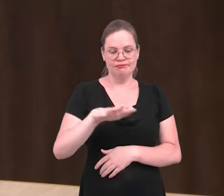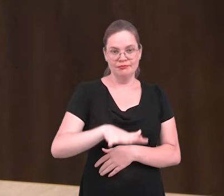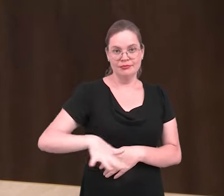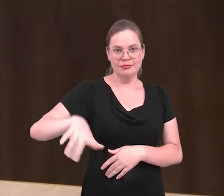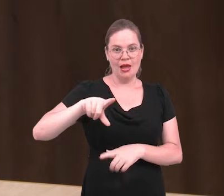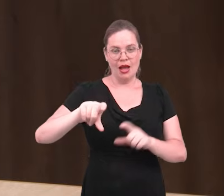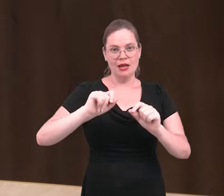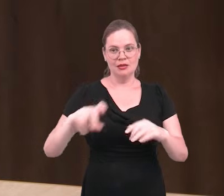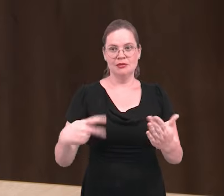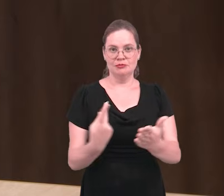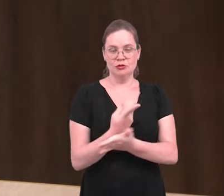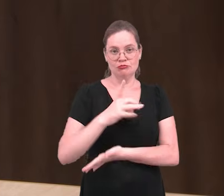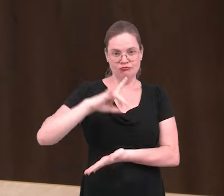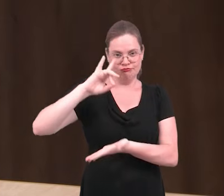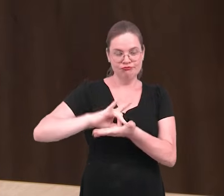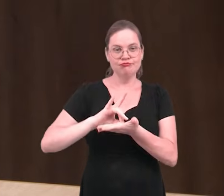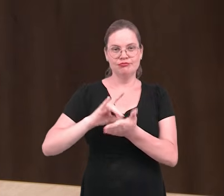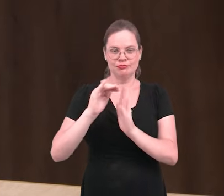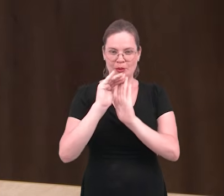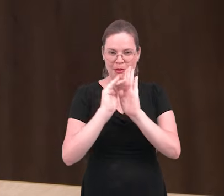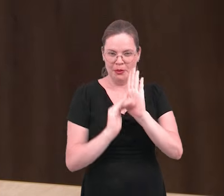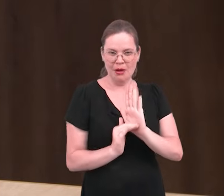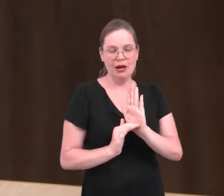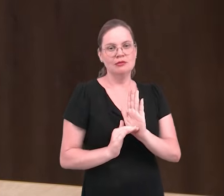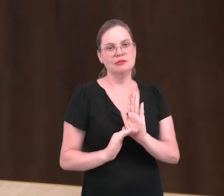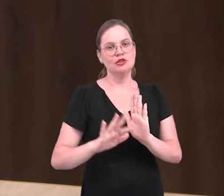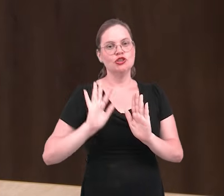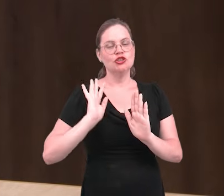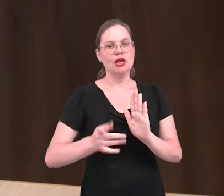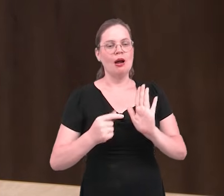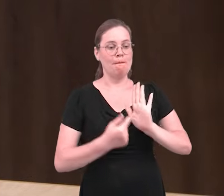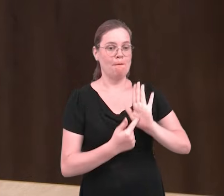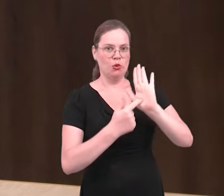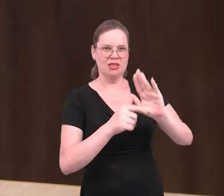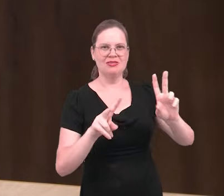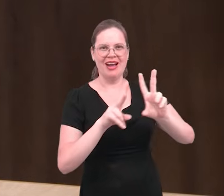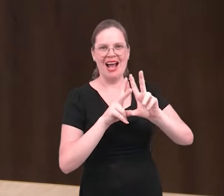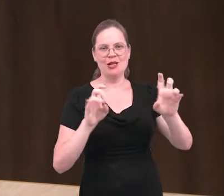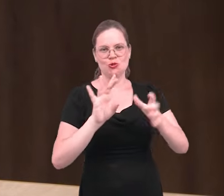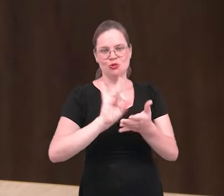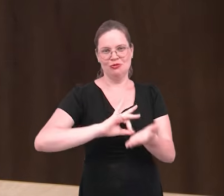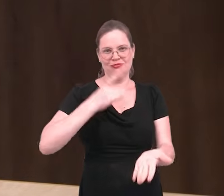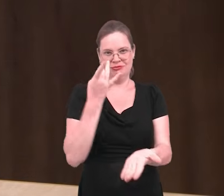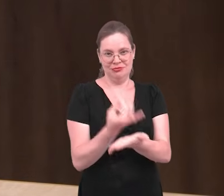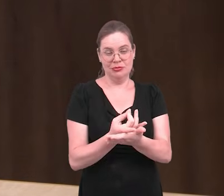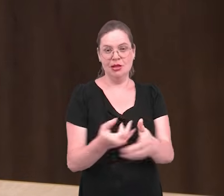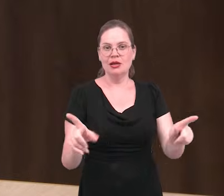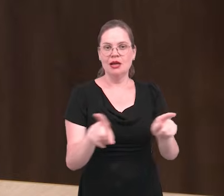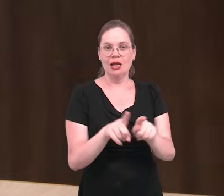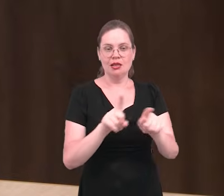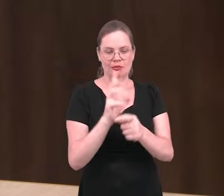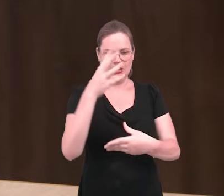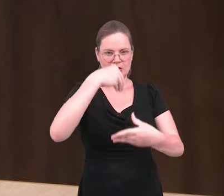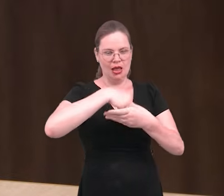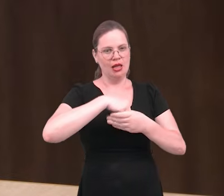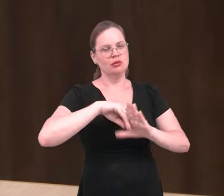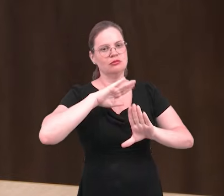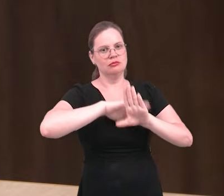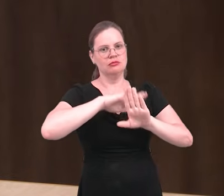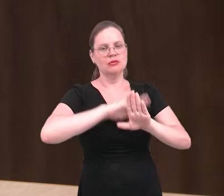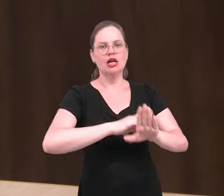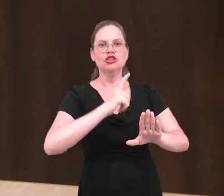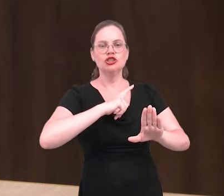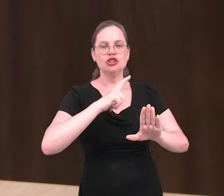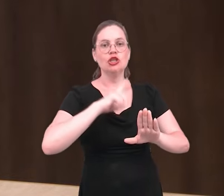Santo Ofício foi muito usado contra as heresias, incluindo nas heresias os pensamentos dos